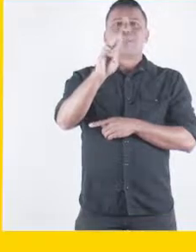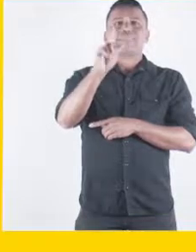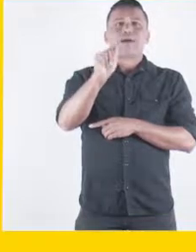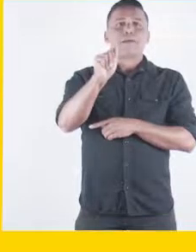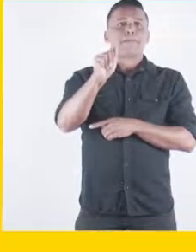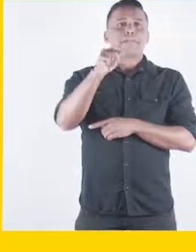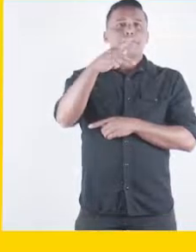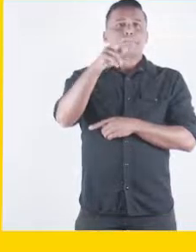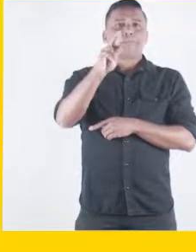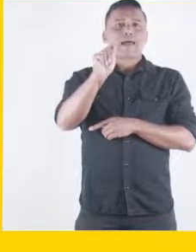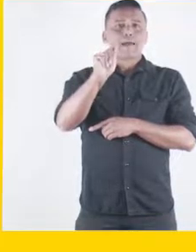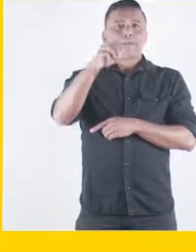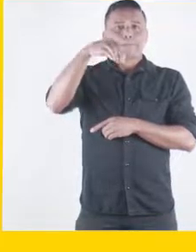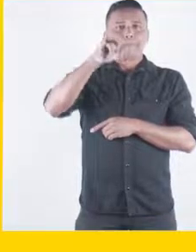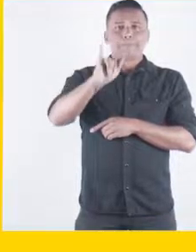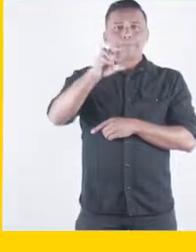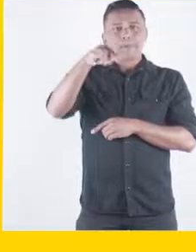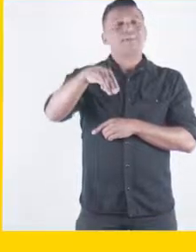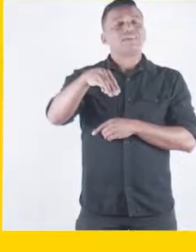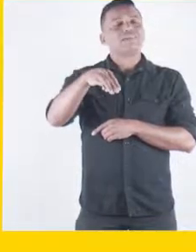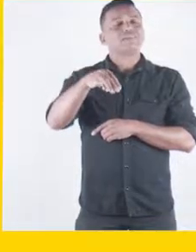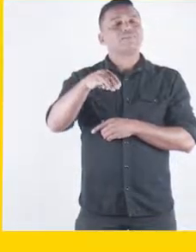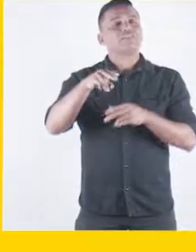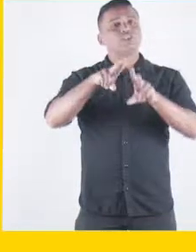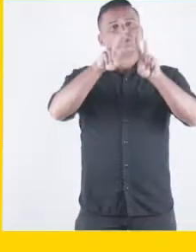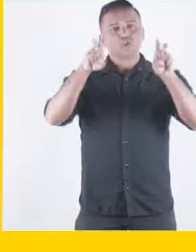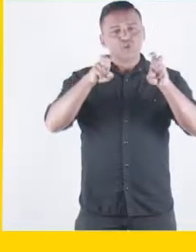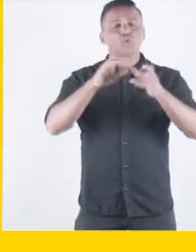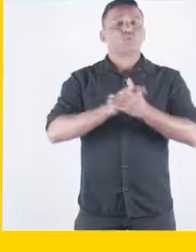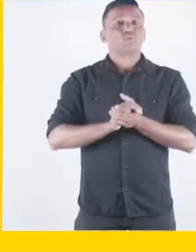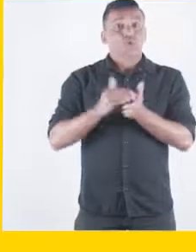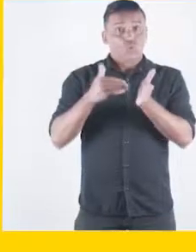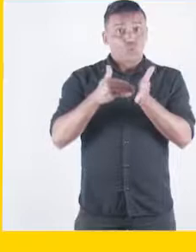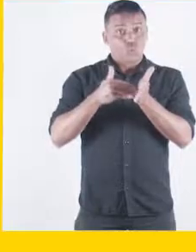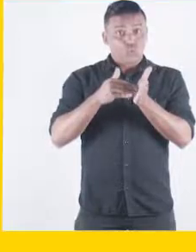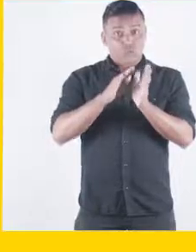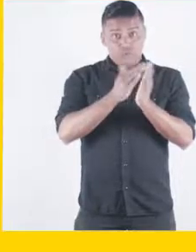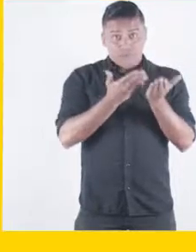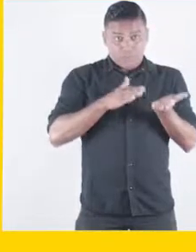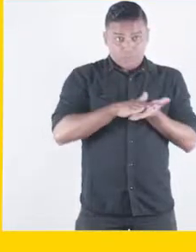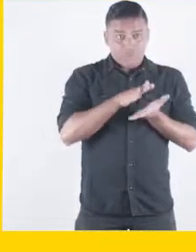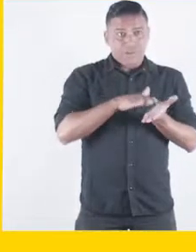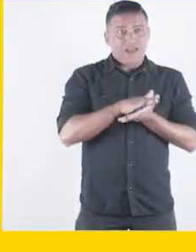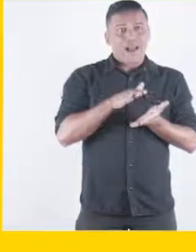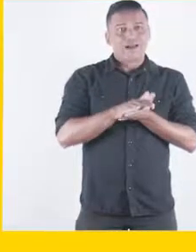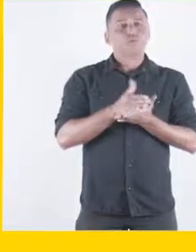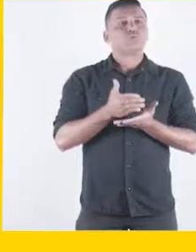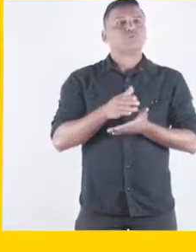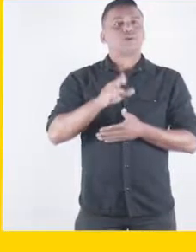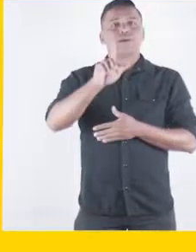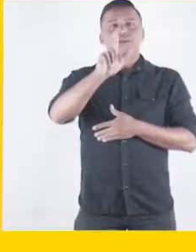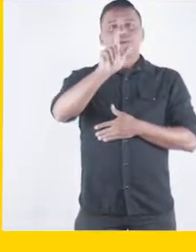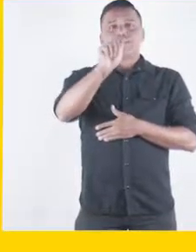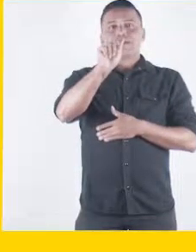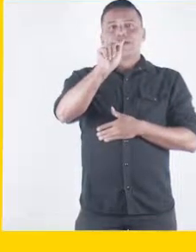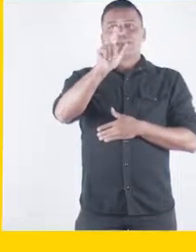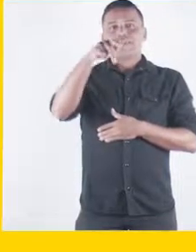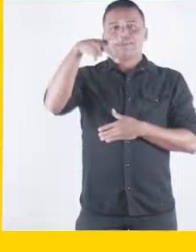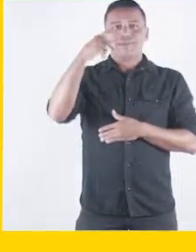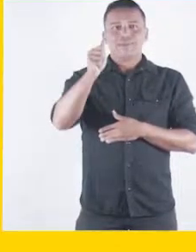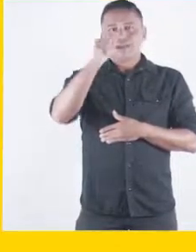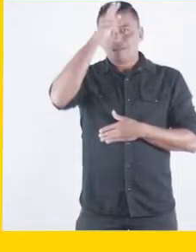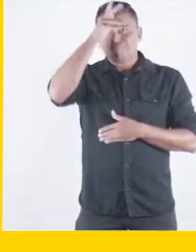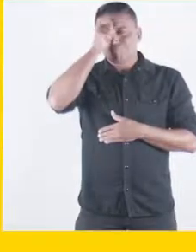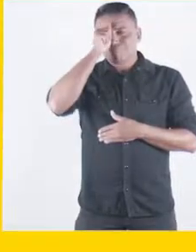vou comentar agora, que comentamos. O meu último livro publicado é A Galinha Garnizé e Outros Eusébios